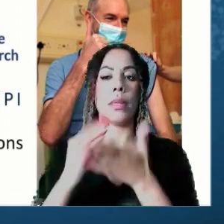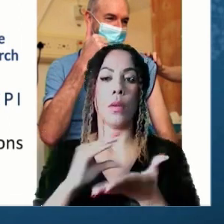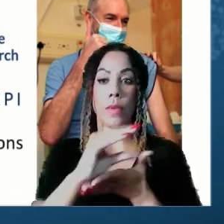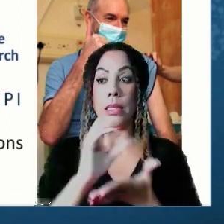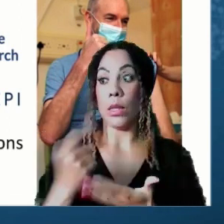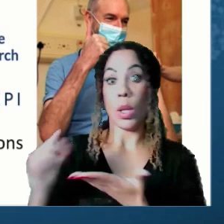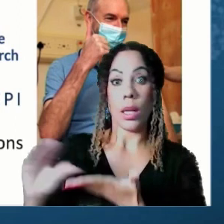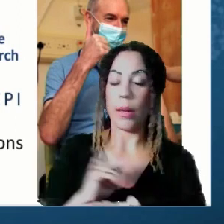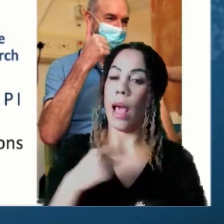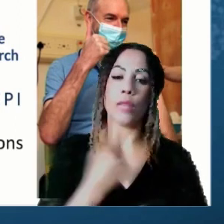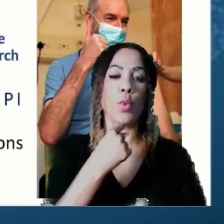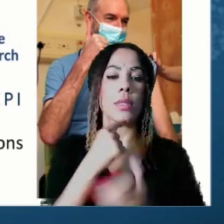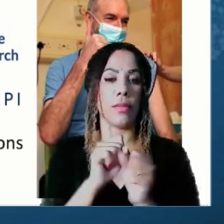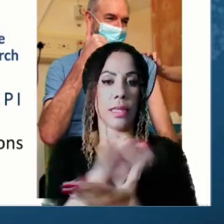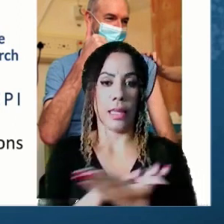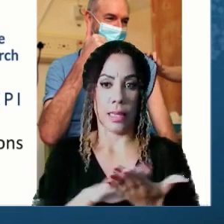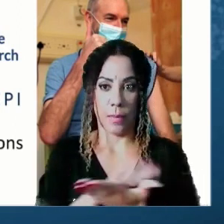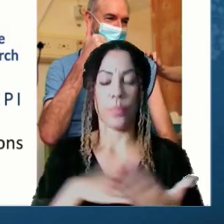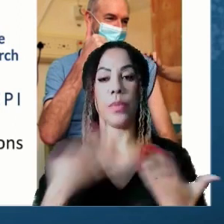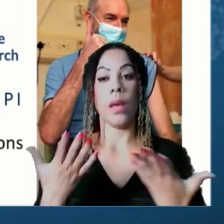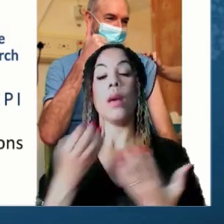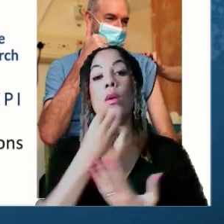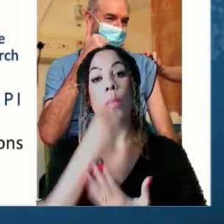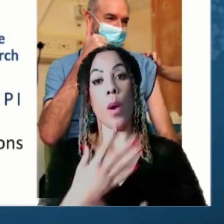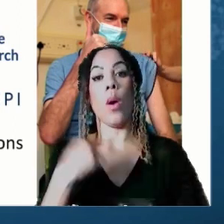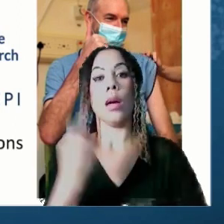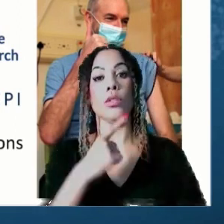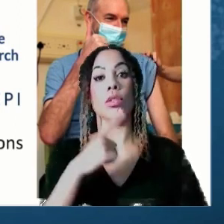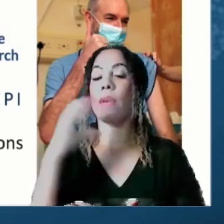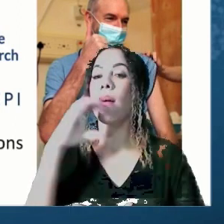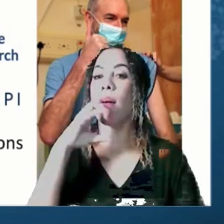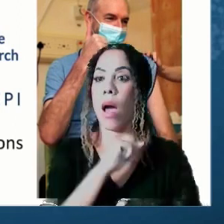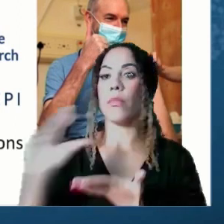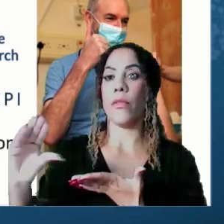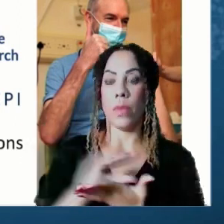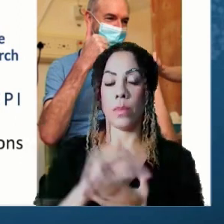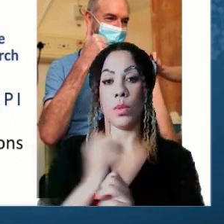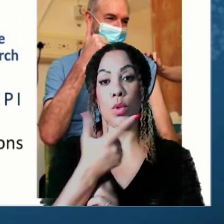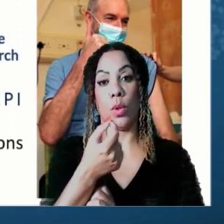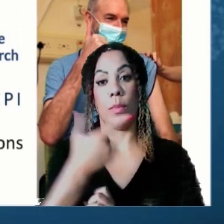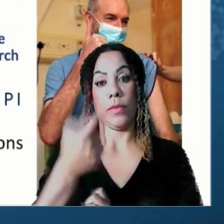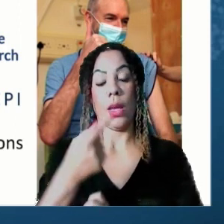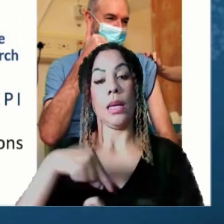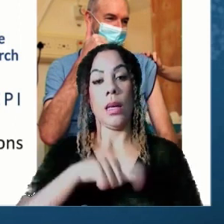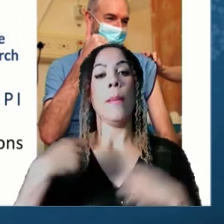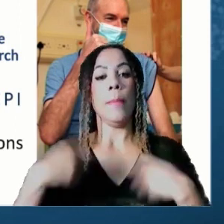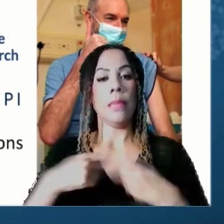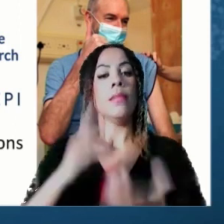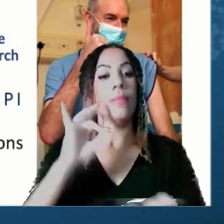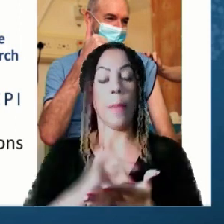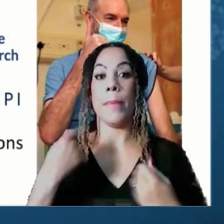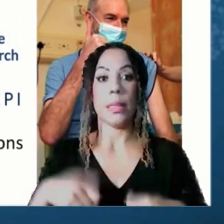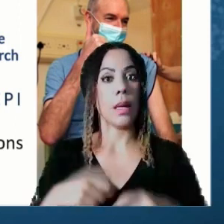ter feito nada disso. Felizmente, obtivemos financiamento rápido em 2020, e nós precisávamos realmente de financiamento